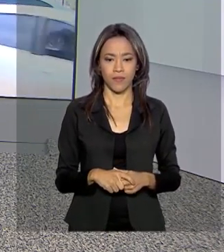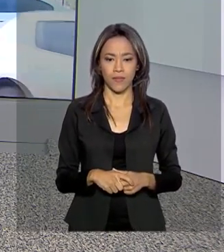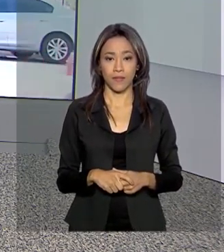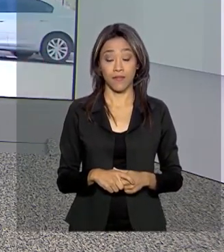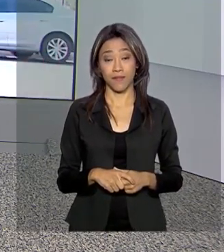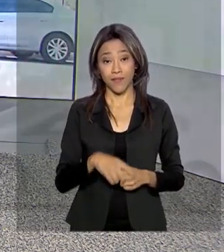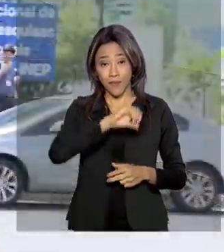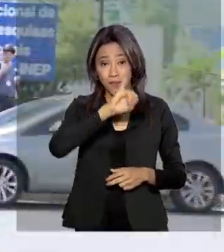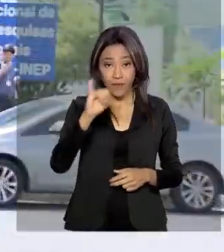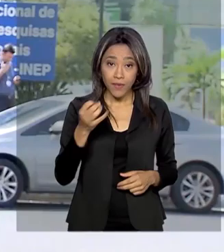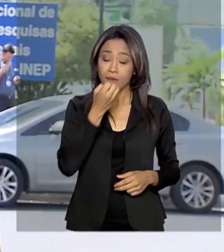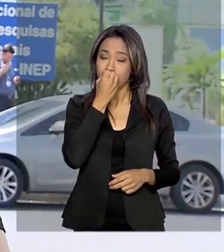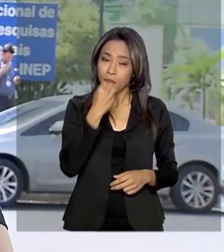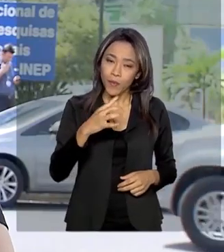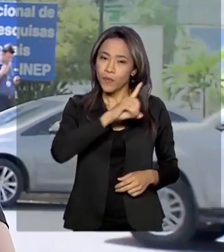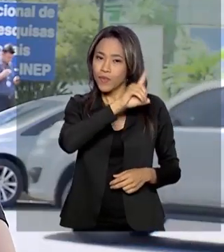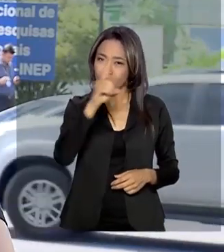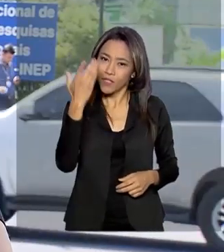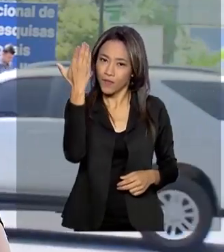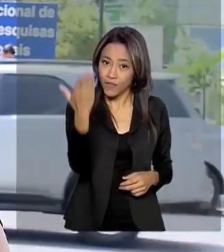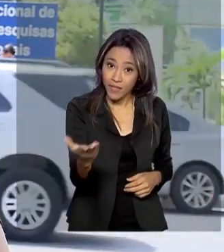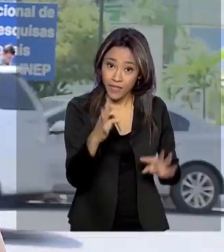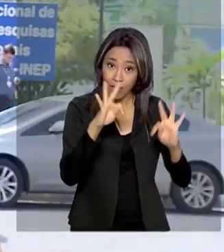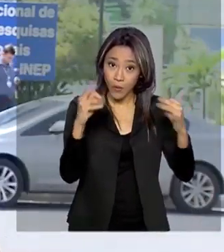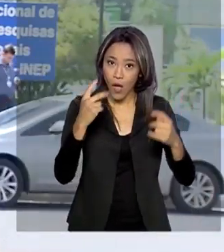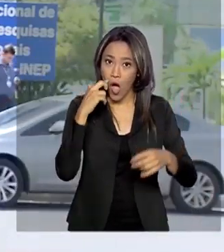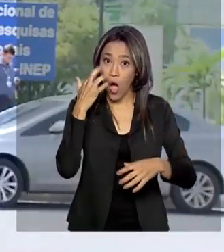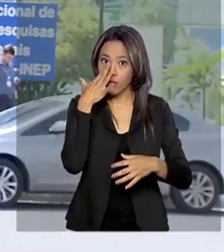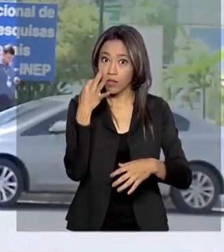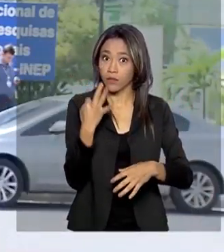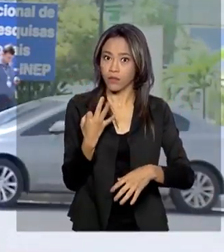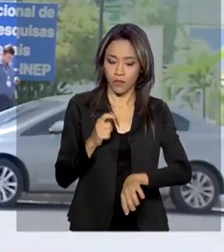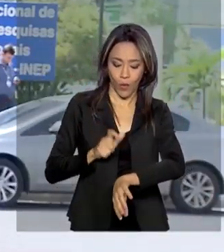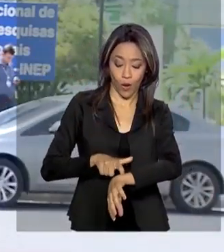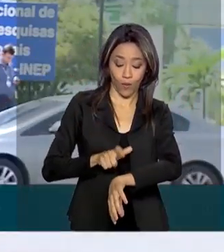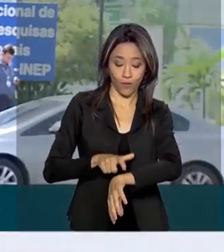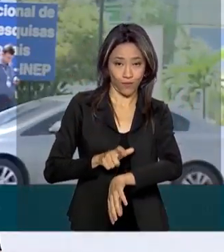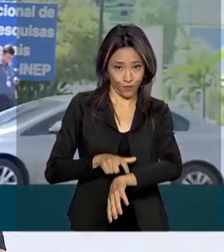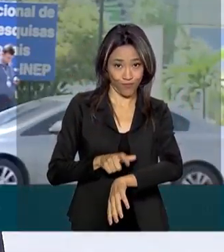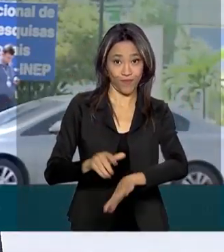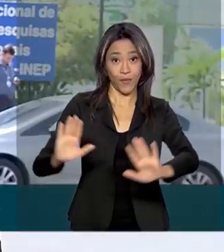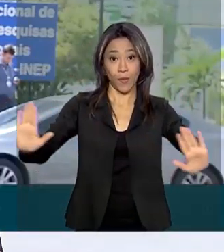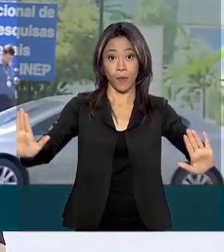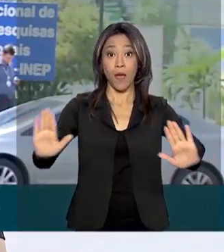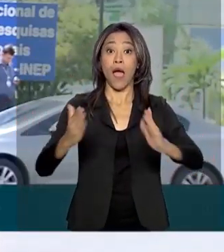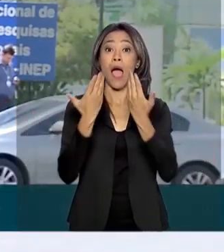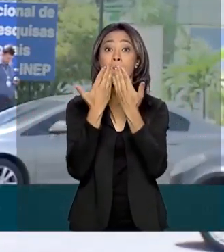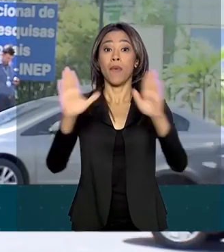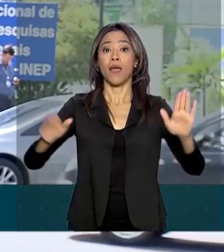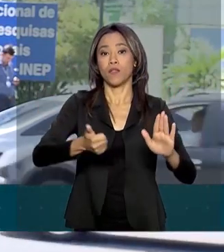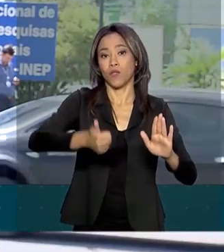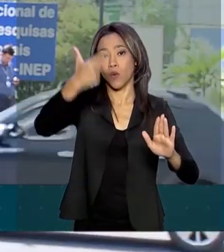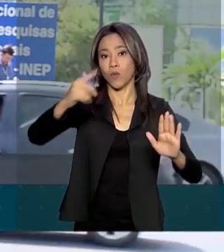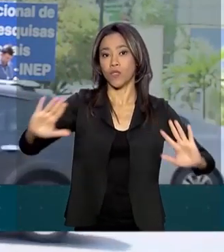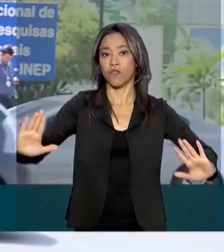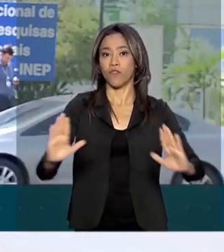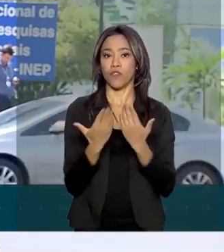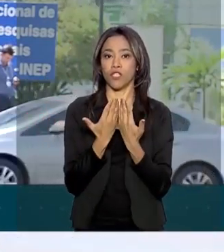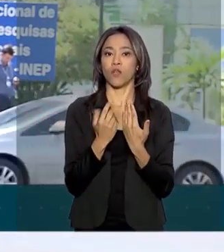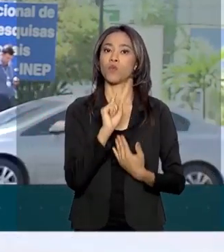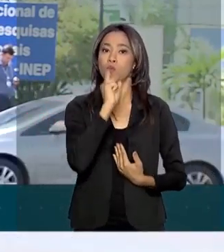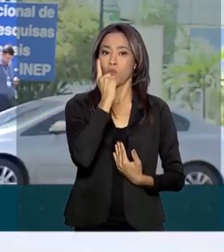Oi, Mara, bom dia a você e a todos. Primeiro, ficar de olho no relógio, viu? No domingo, os portões serão abertos ao meio-dia e fechados à